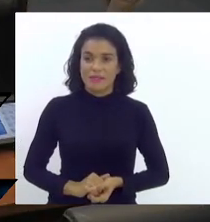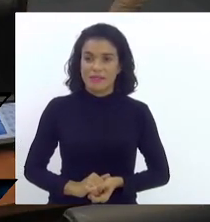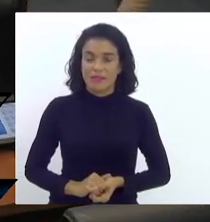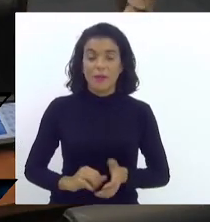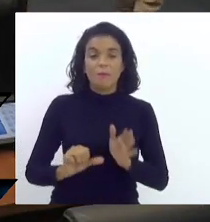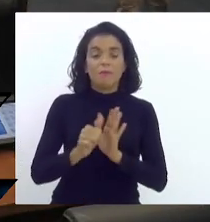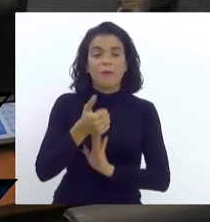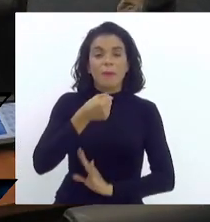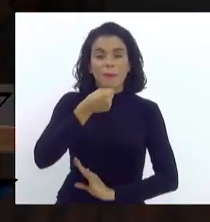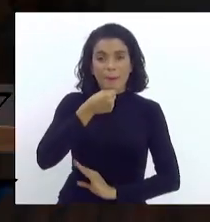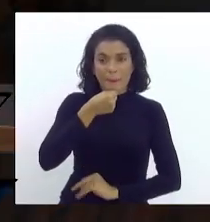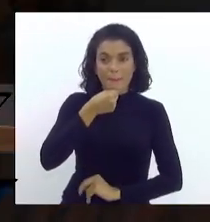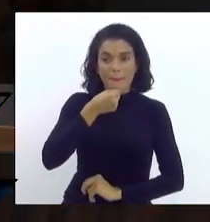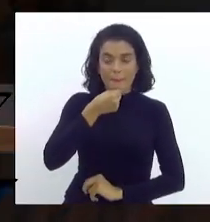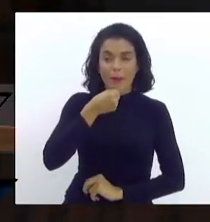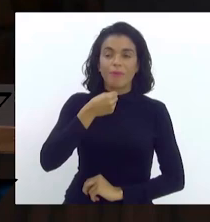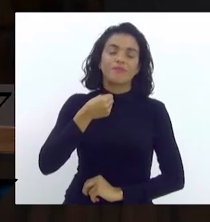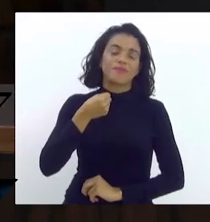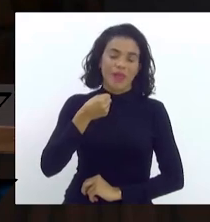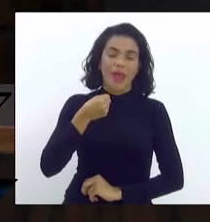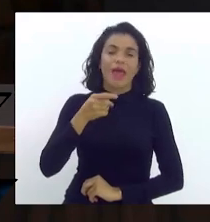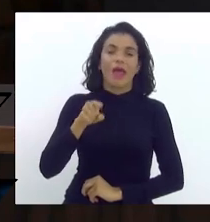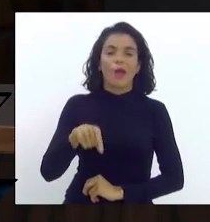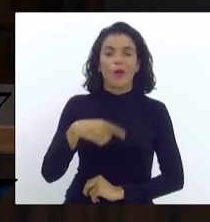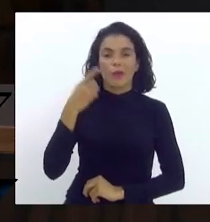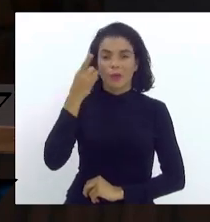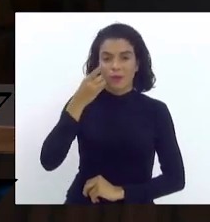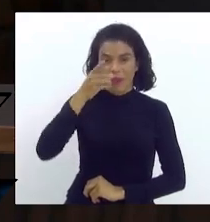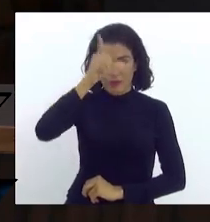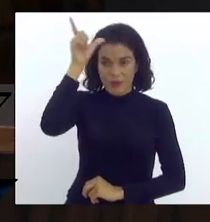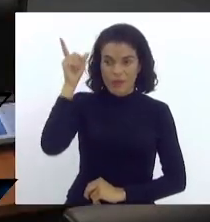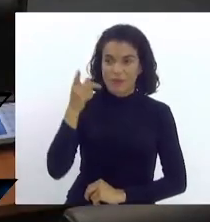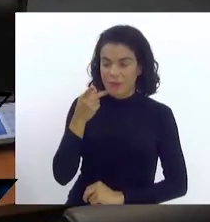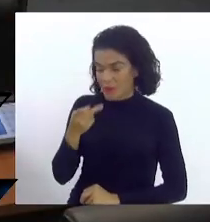Primeiro orador escrito é o nosso nobre deputado Luiz Paulo.